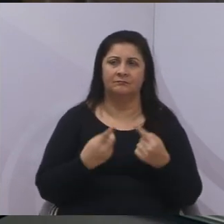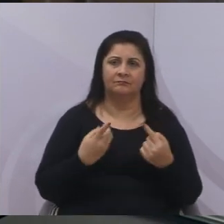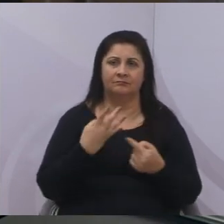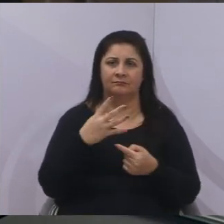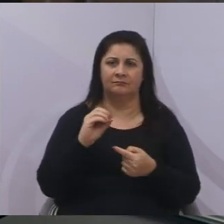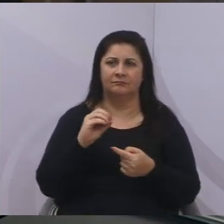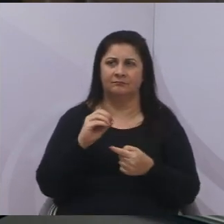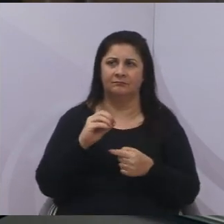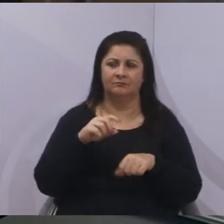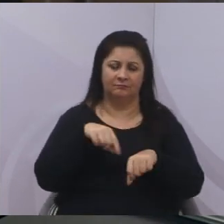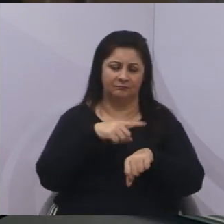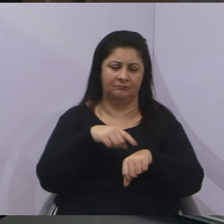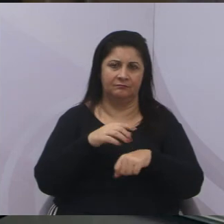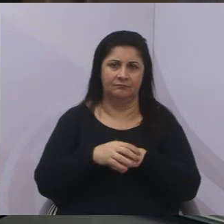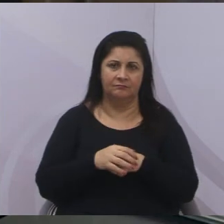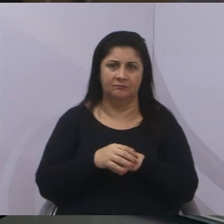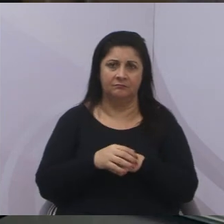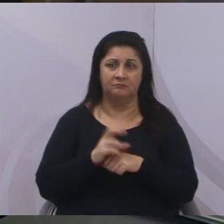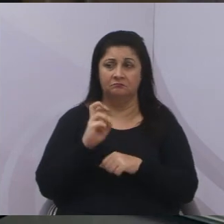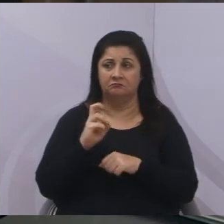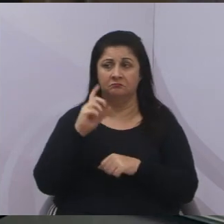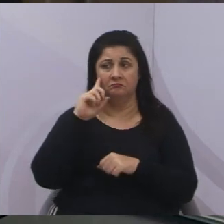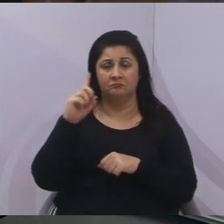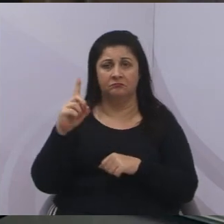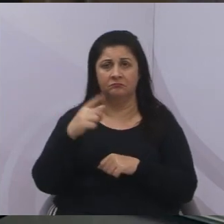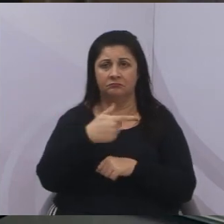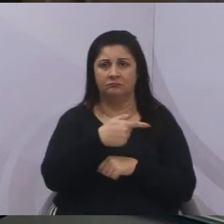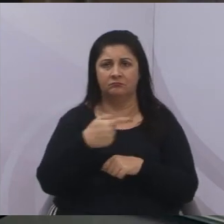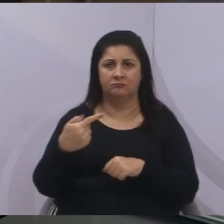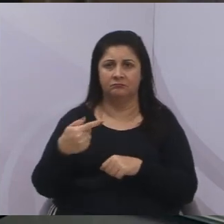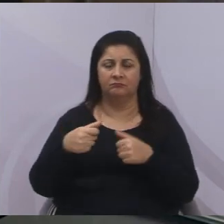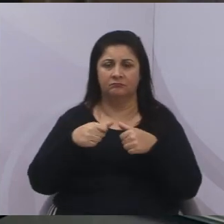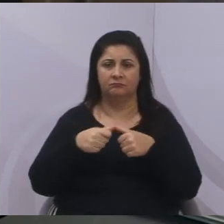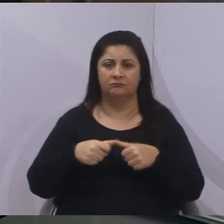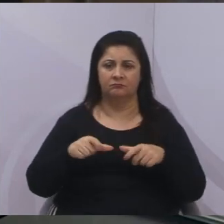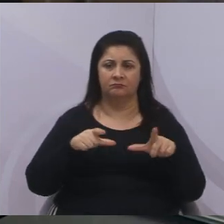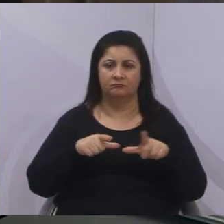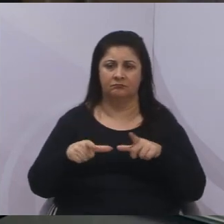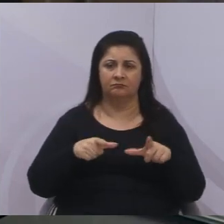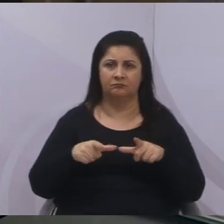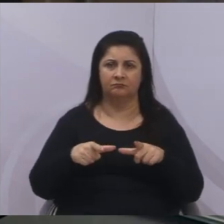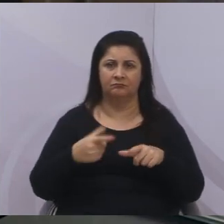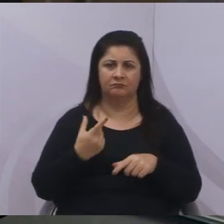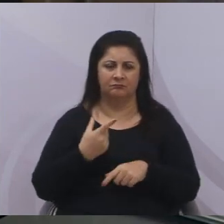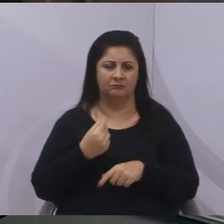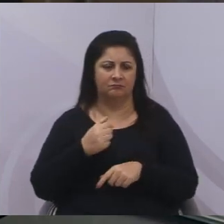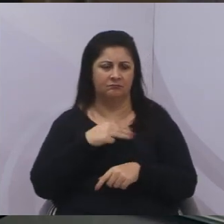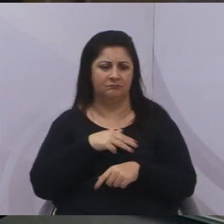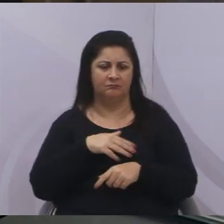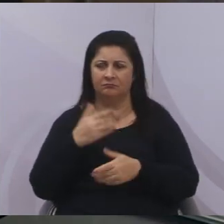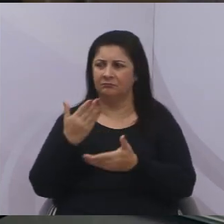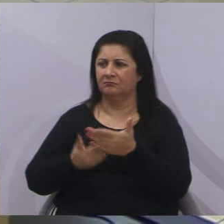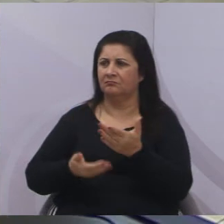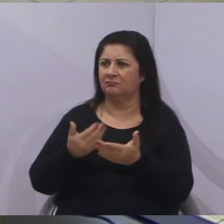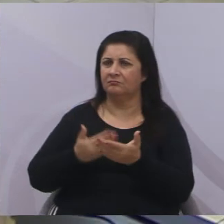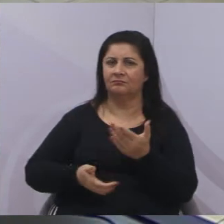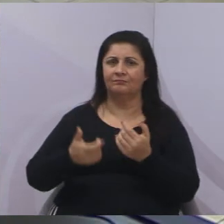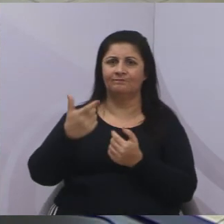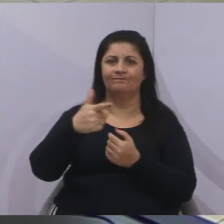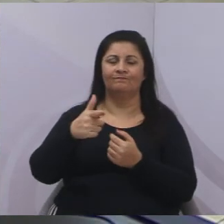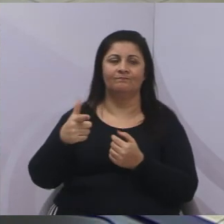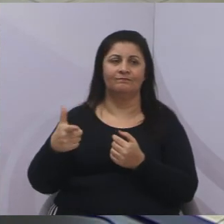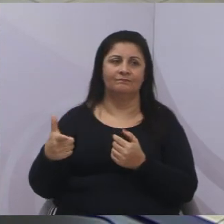horas, eu vou passar os 5 dias da semana nesse trabalho. Para ganhar isso, eu perco plantão, eu perco